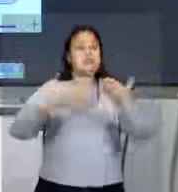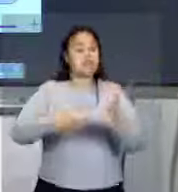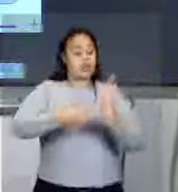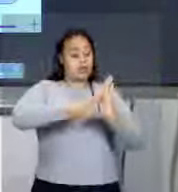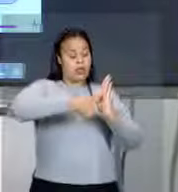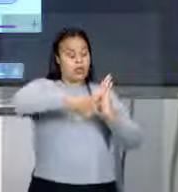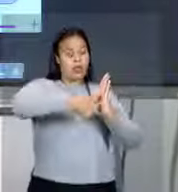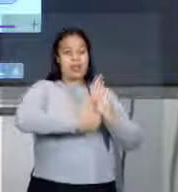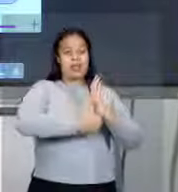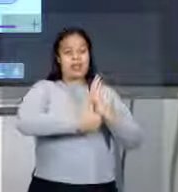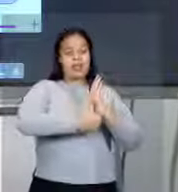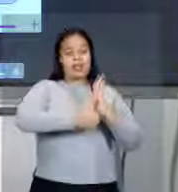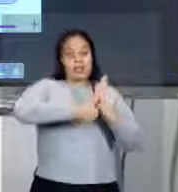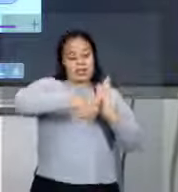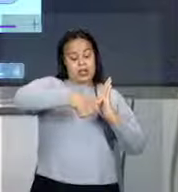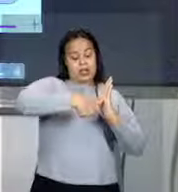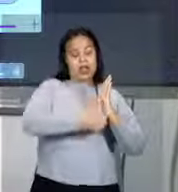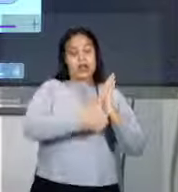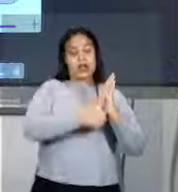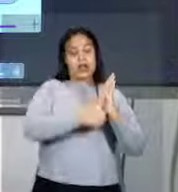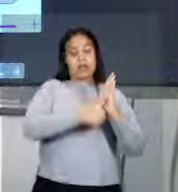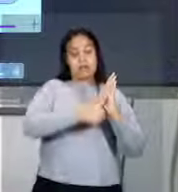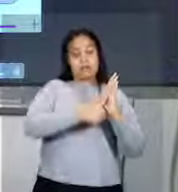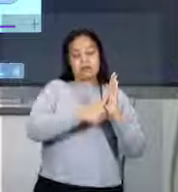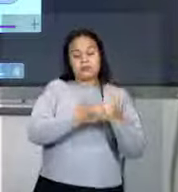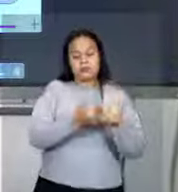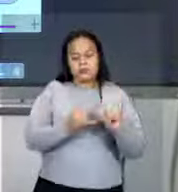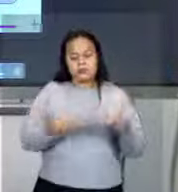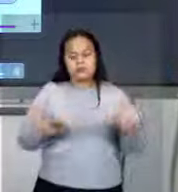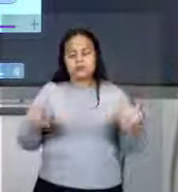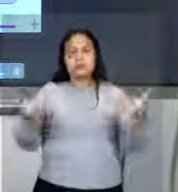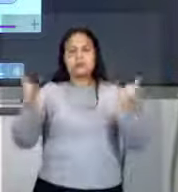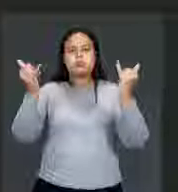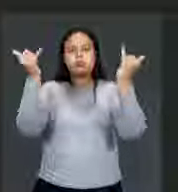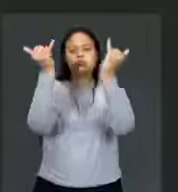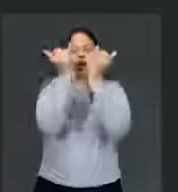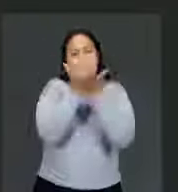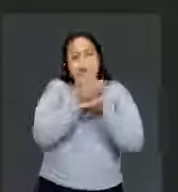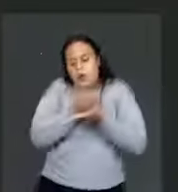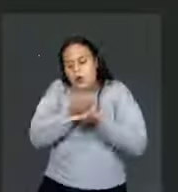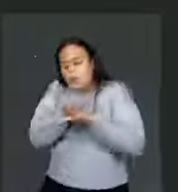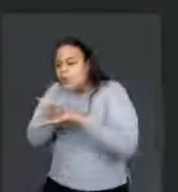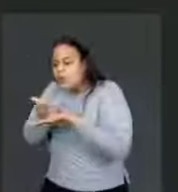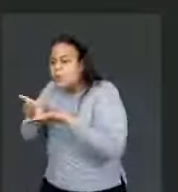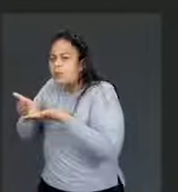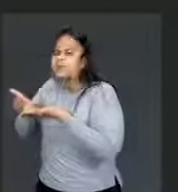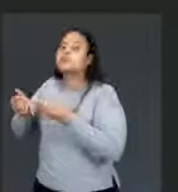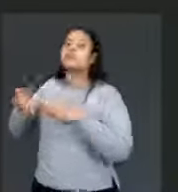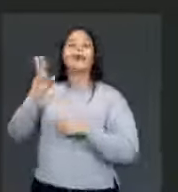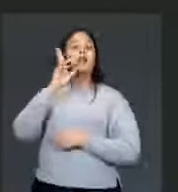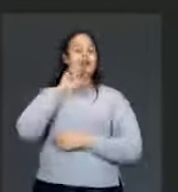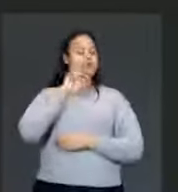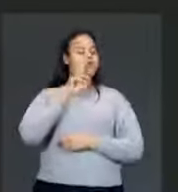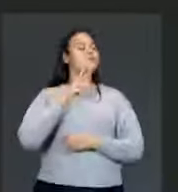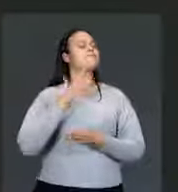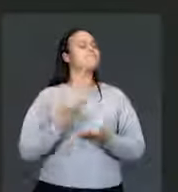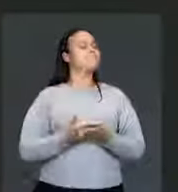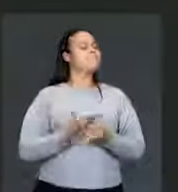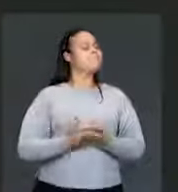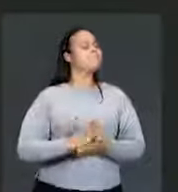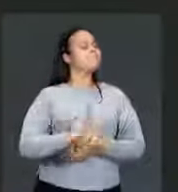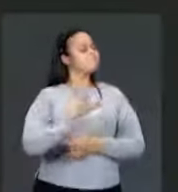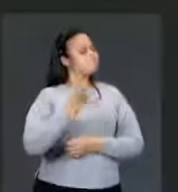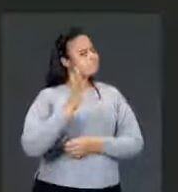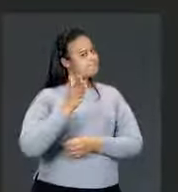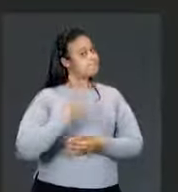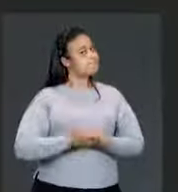passa a agir um campo elétrico neste fio condutor. Lembrando que nós já estudamos campo elétrico.